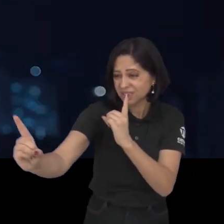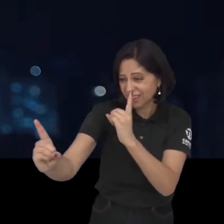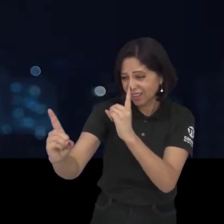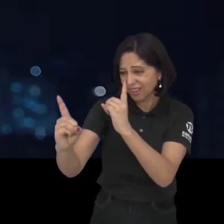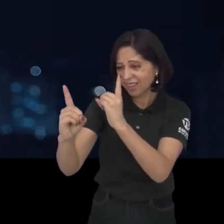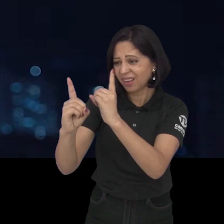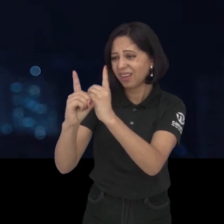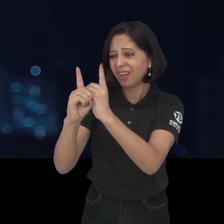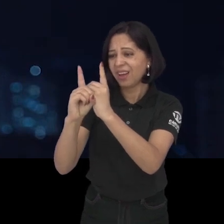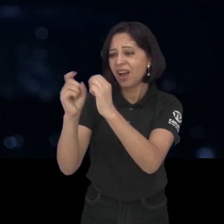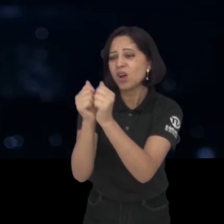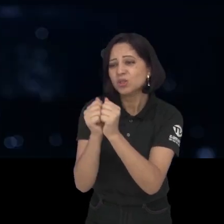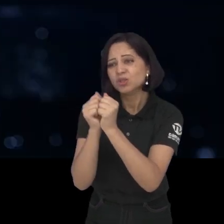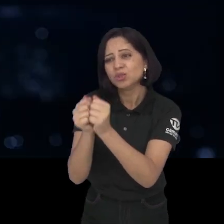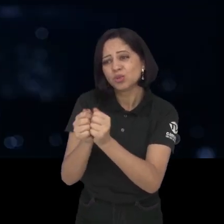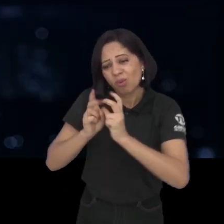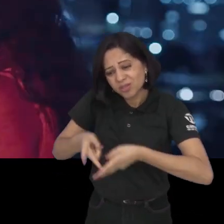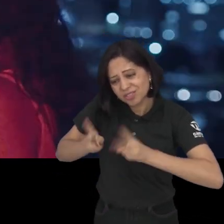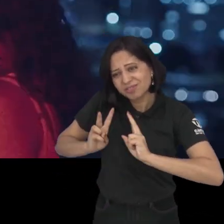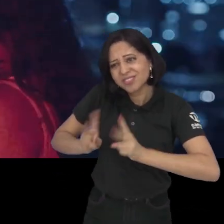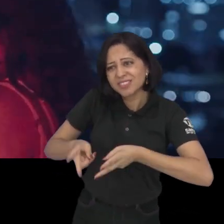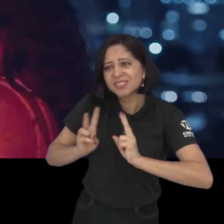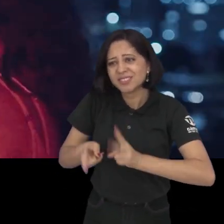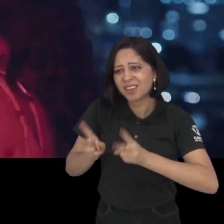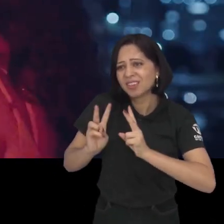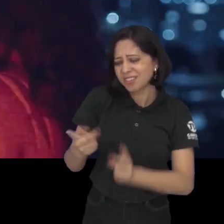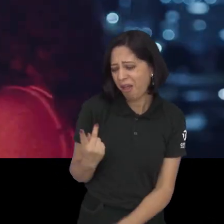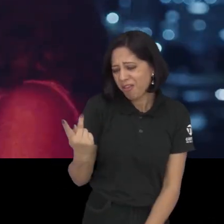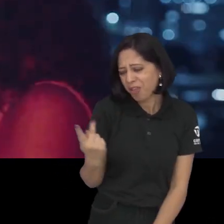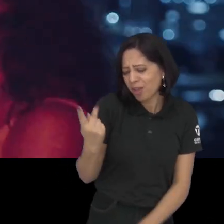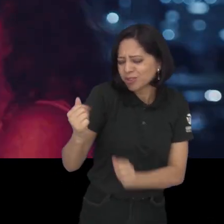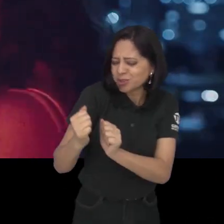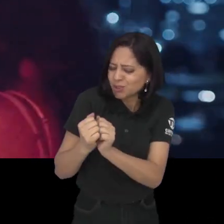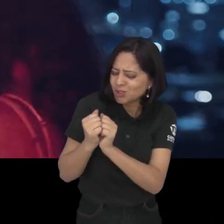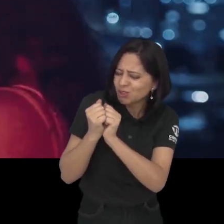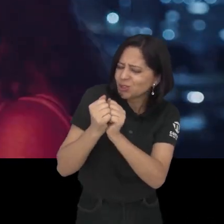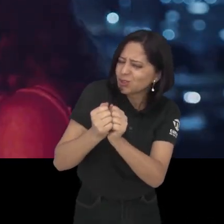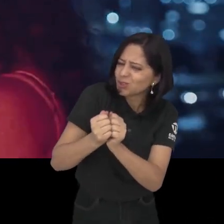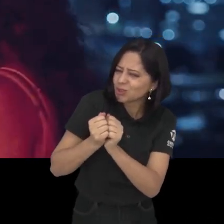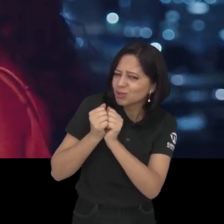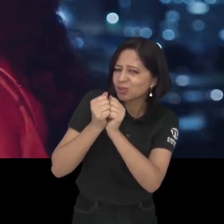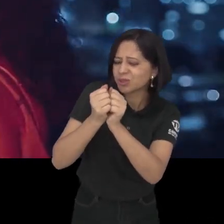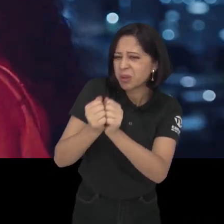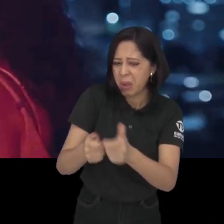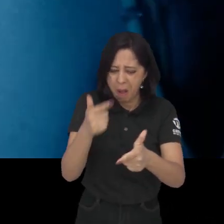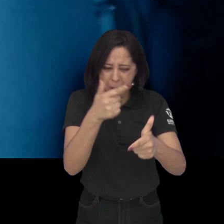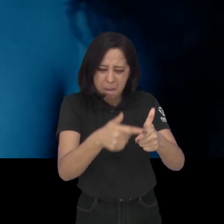Yeah.